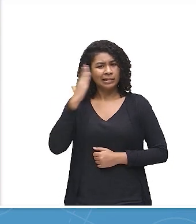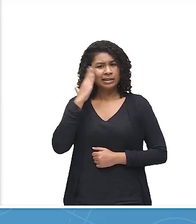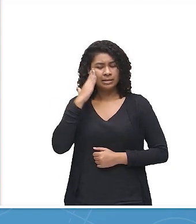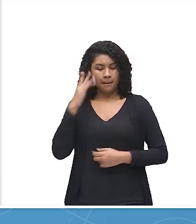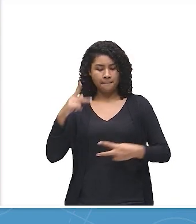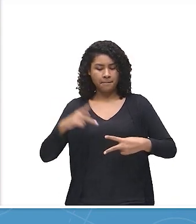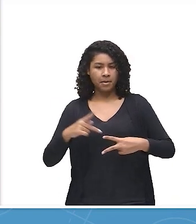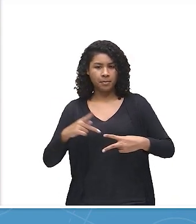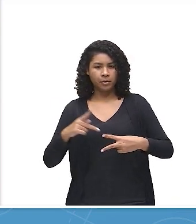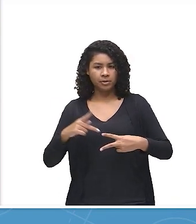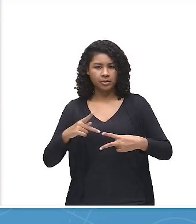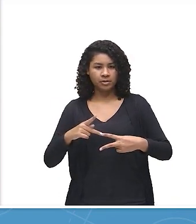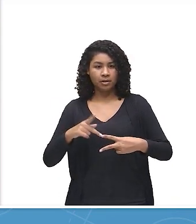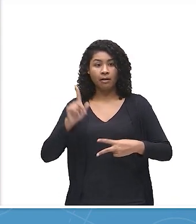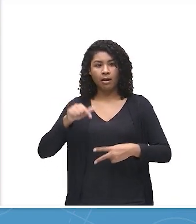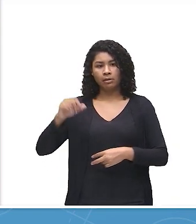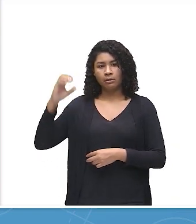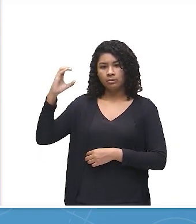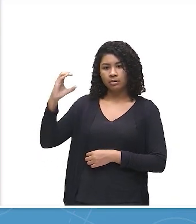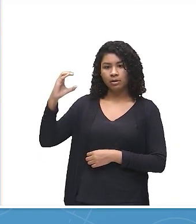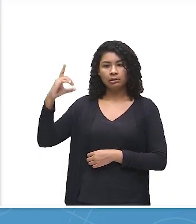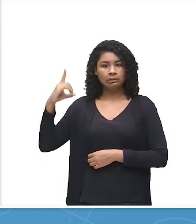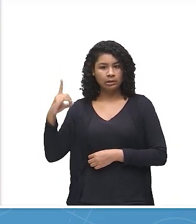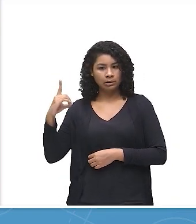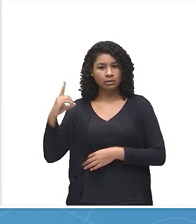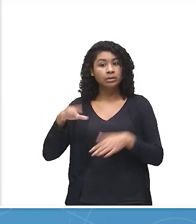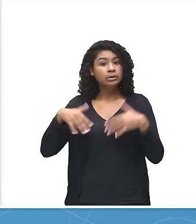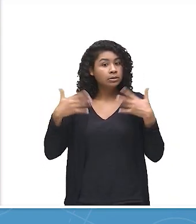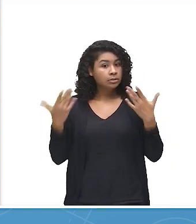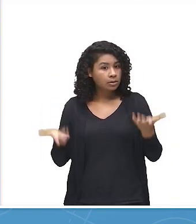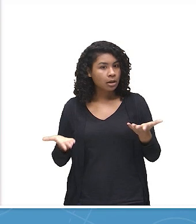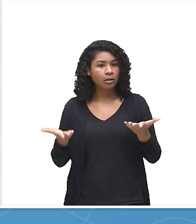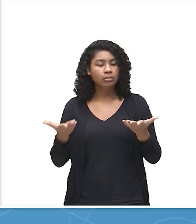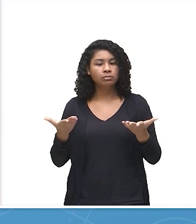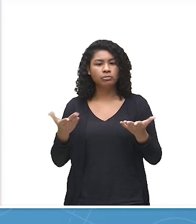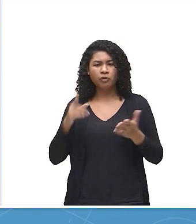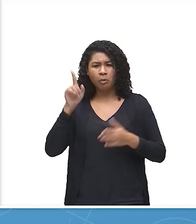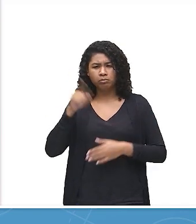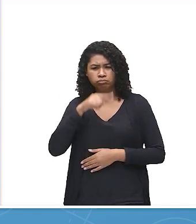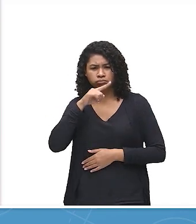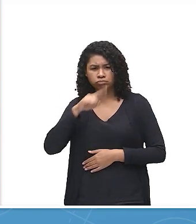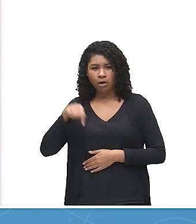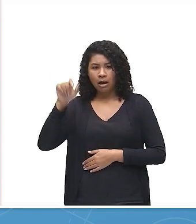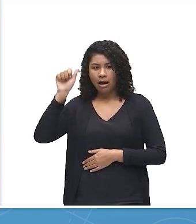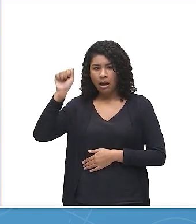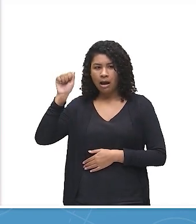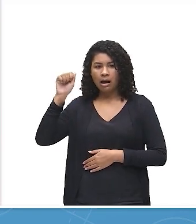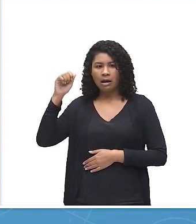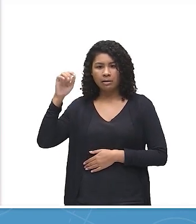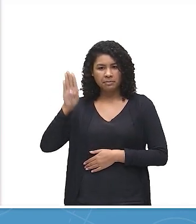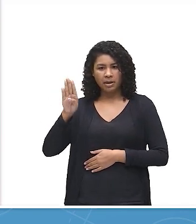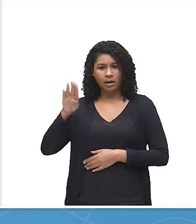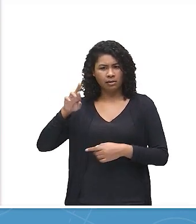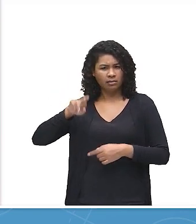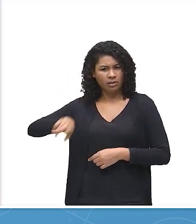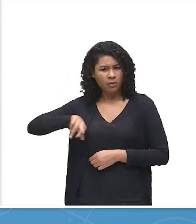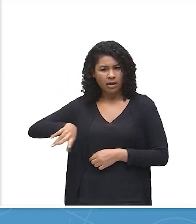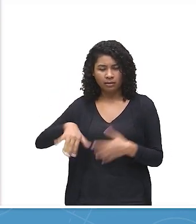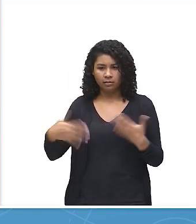em cima, tá? Em cima ou sobre algo. Under,